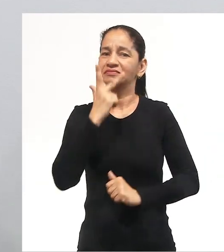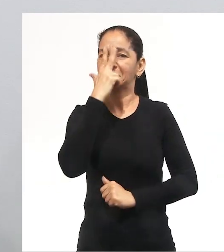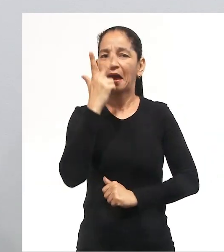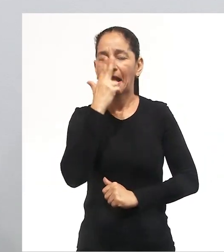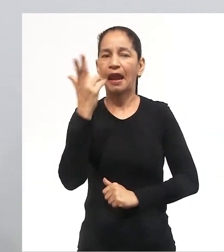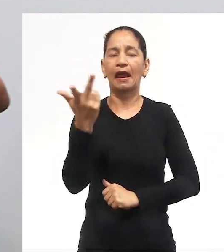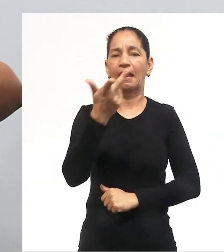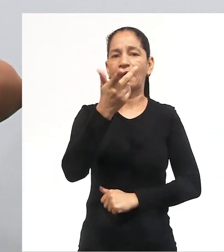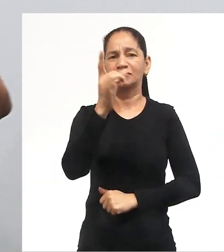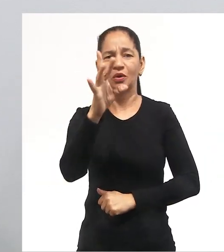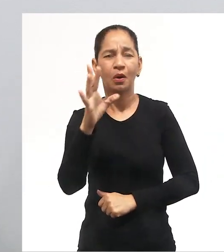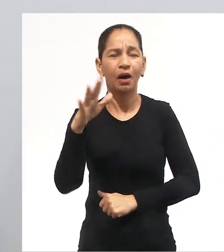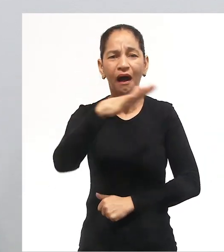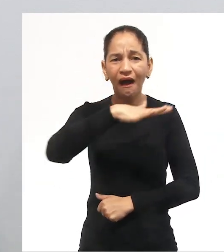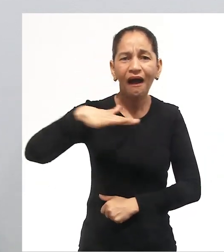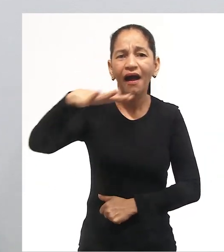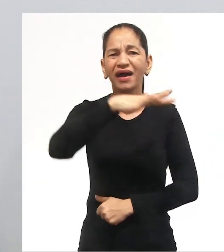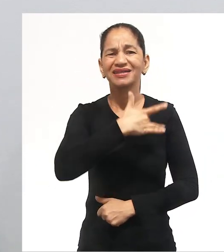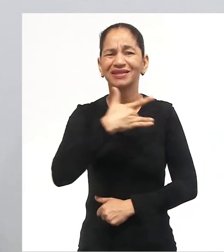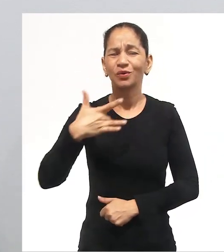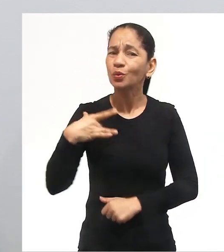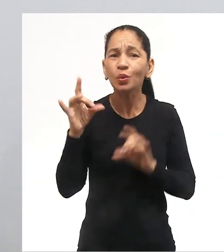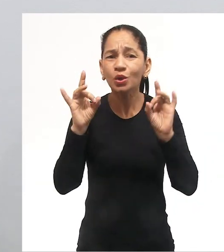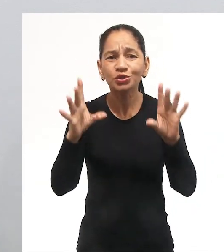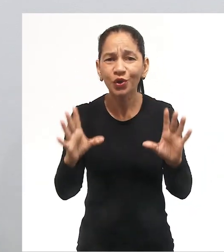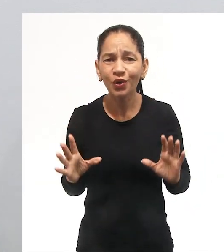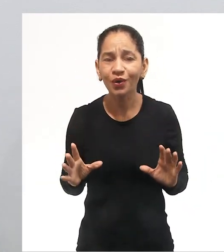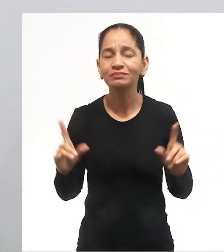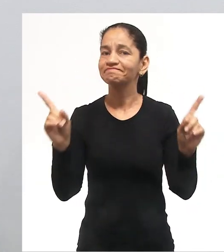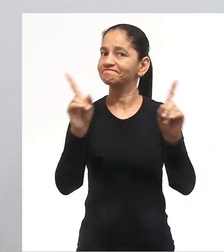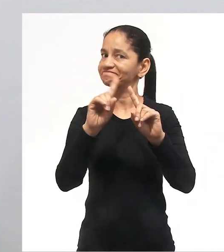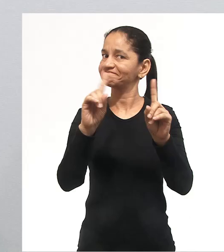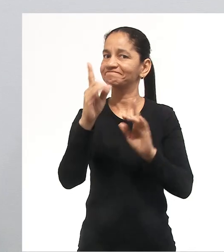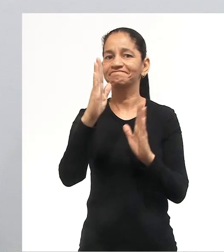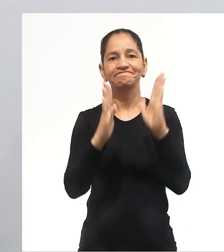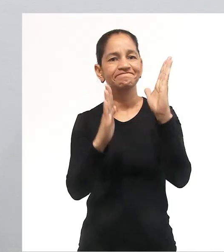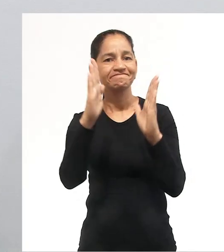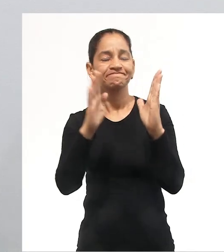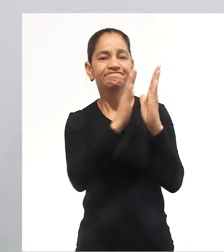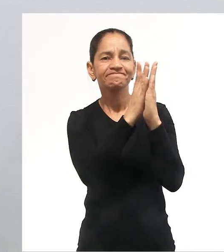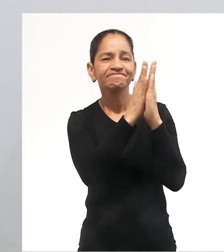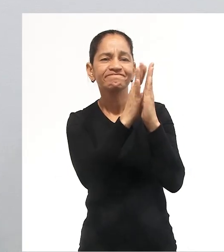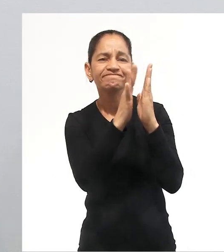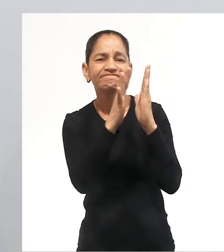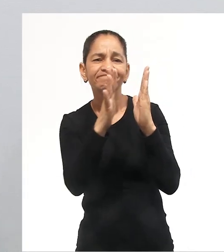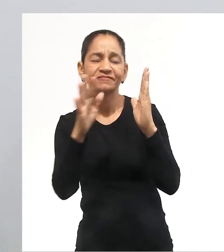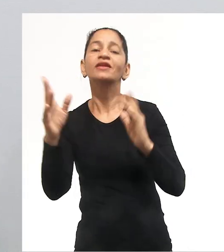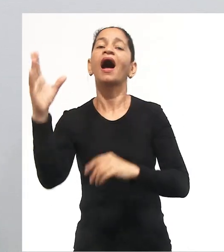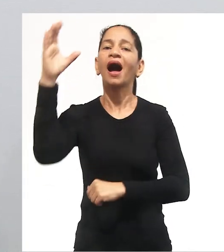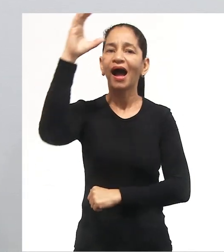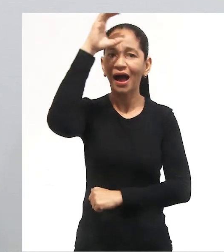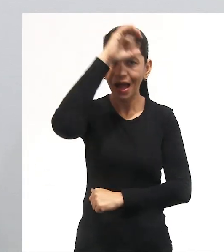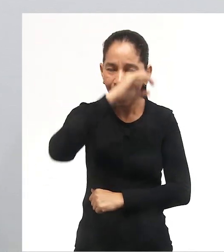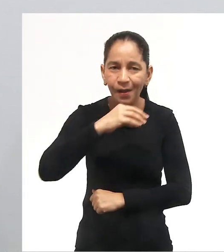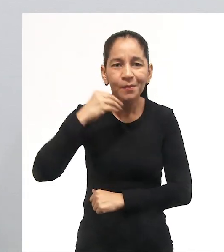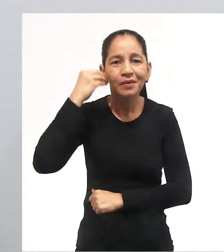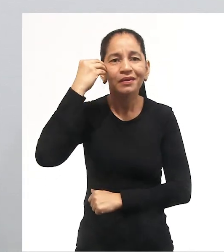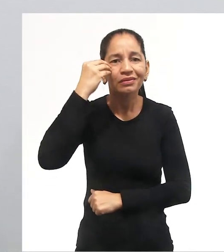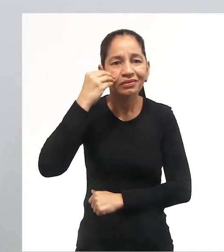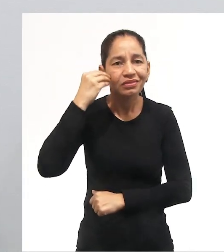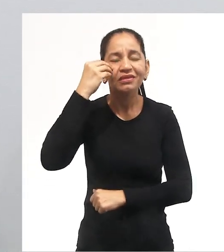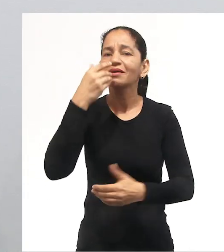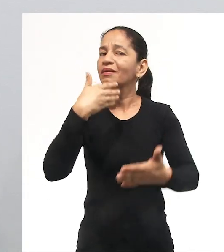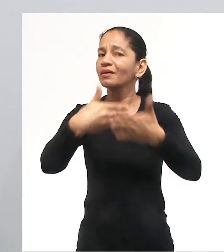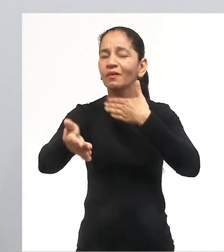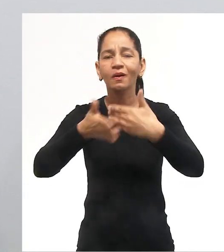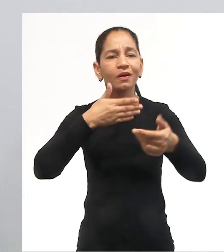jaleco, aqueles equipamentos de laboratório. Mas não, durante o curso, a gente aprendeu que a pesquisa ela se faz em